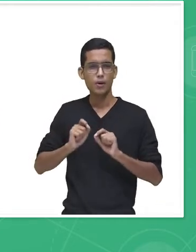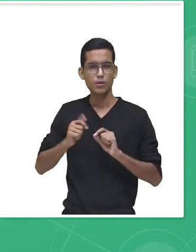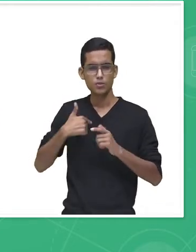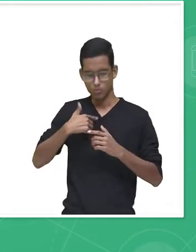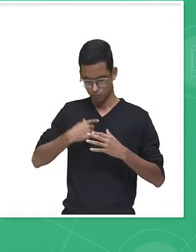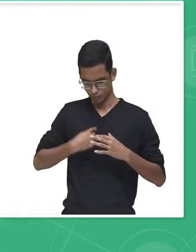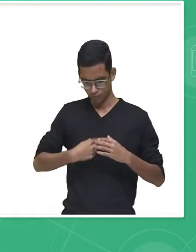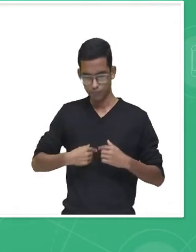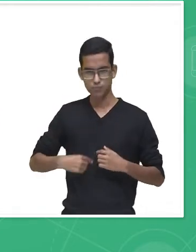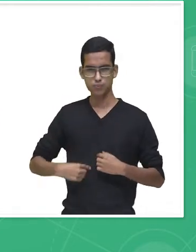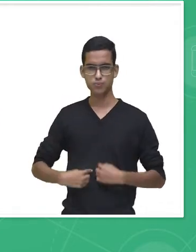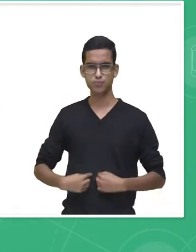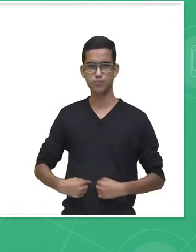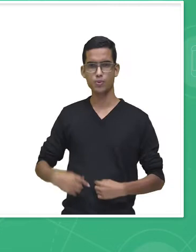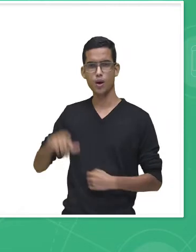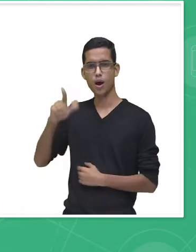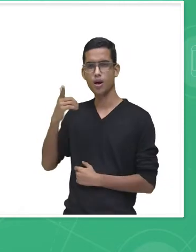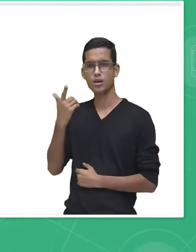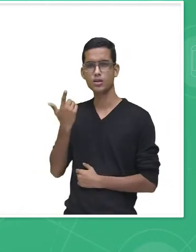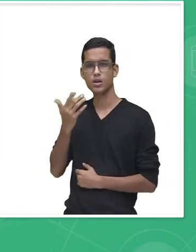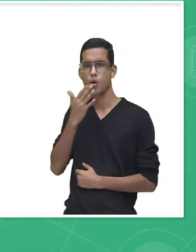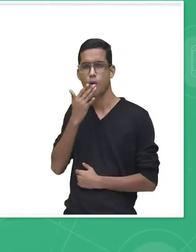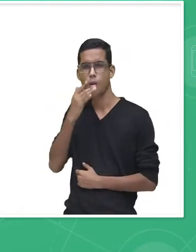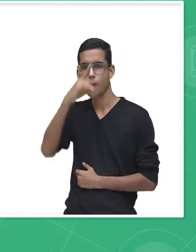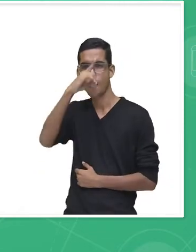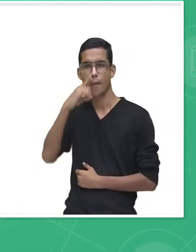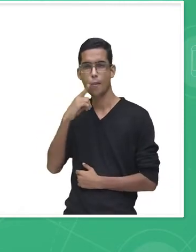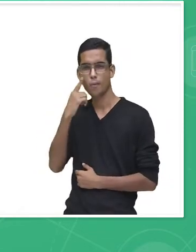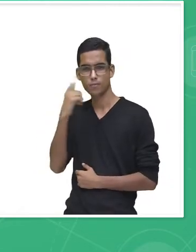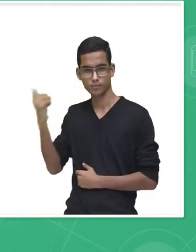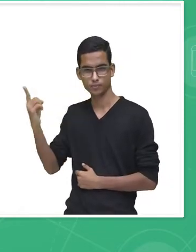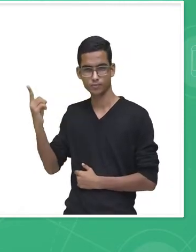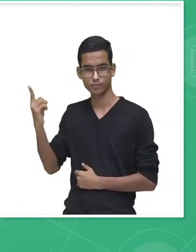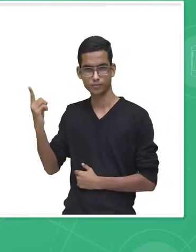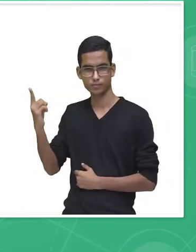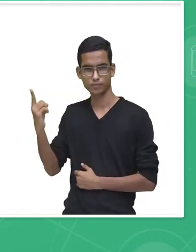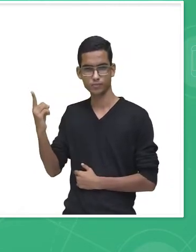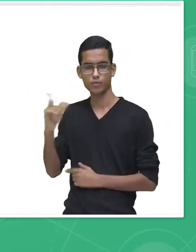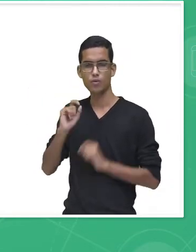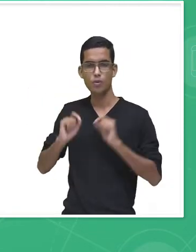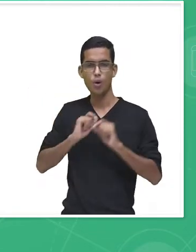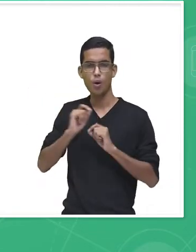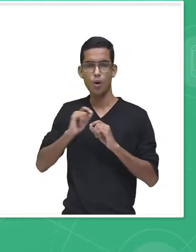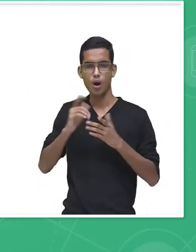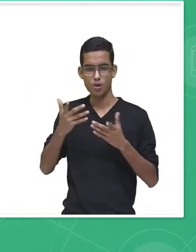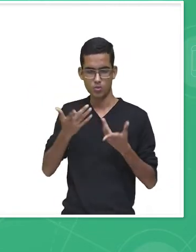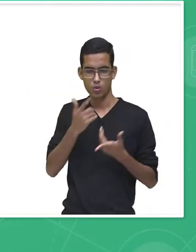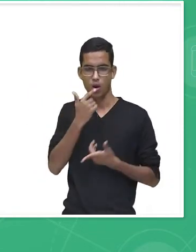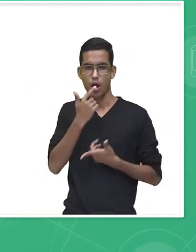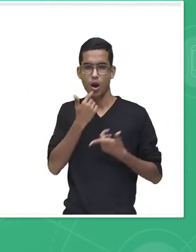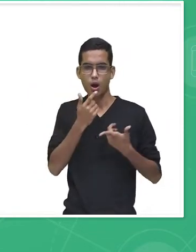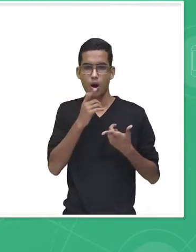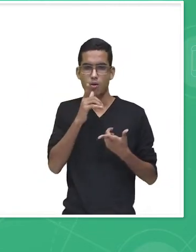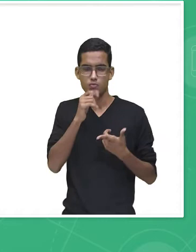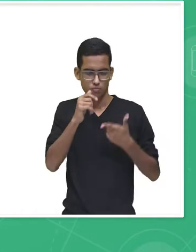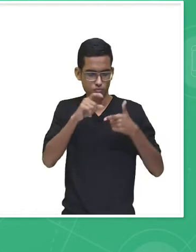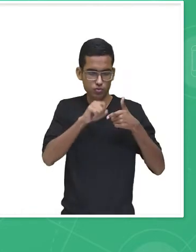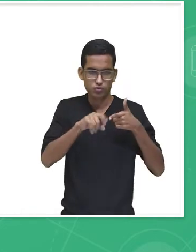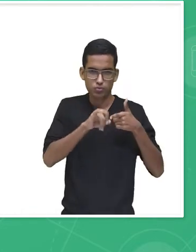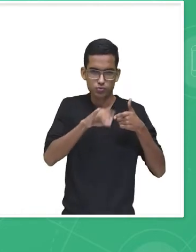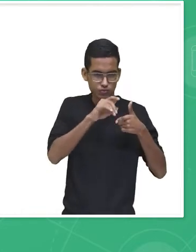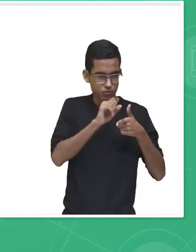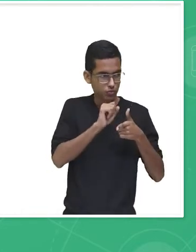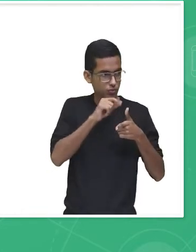amarelo e aí que acontece os ureteres eles vão conduzir a urina para bexiga urinária né então